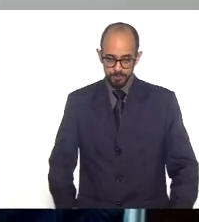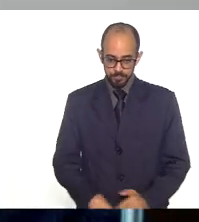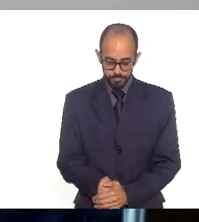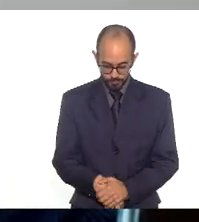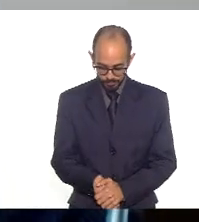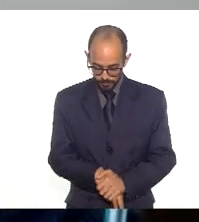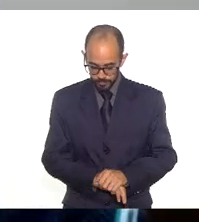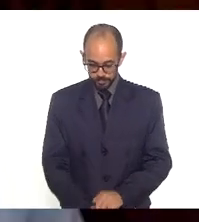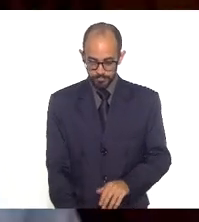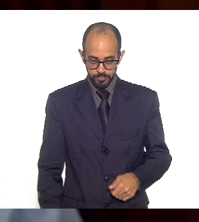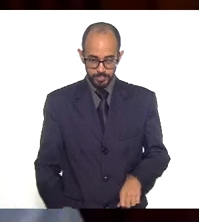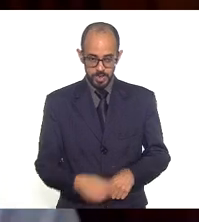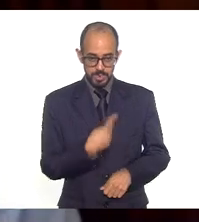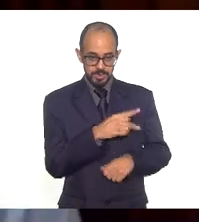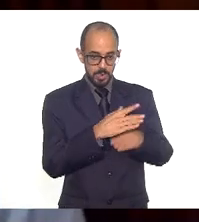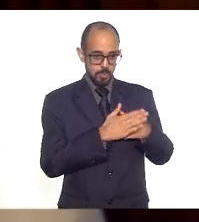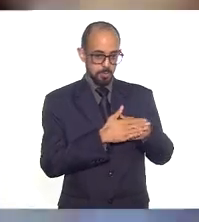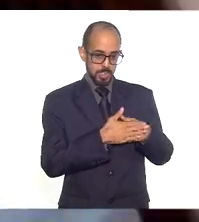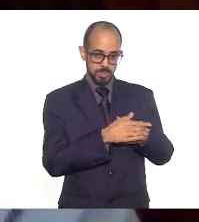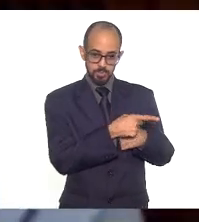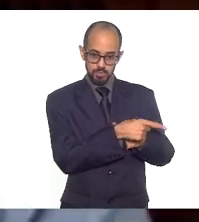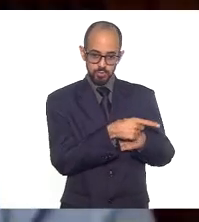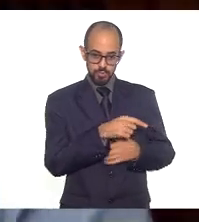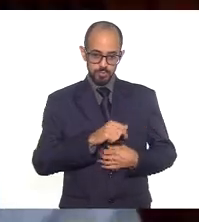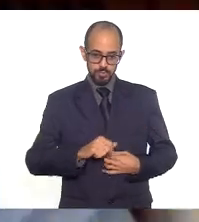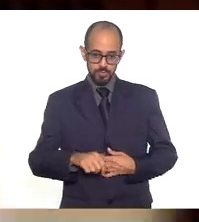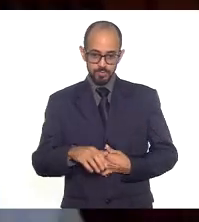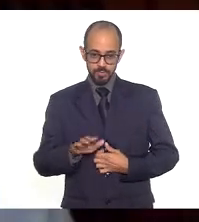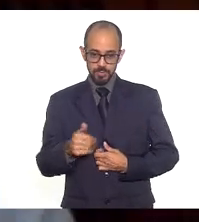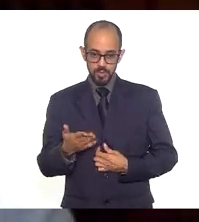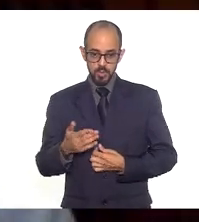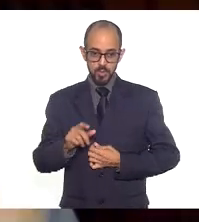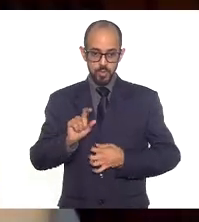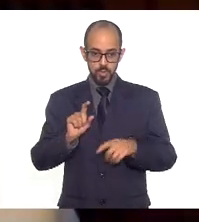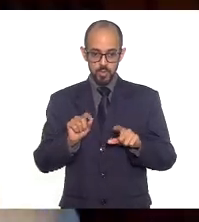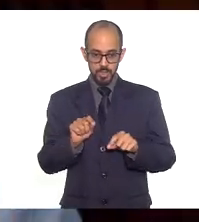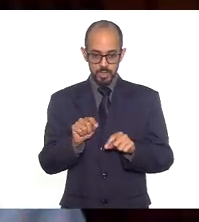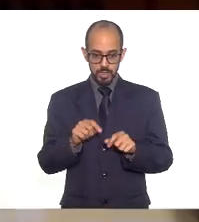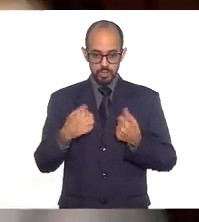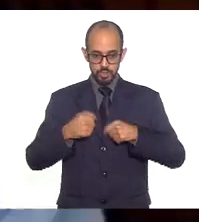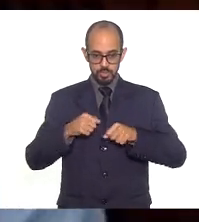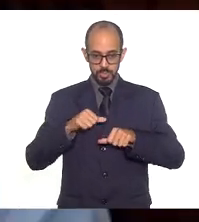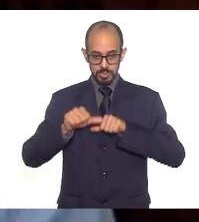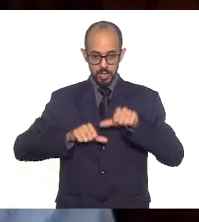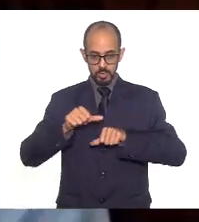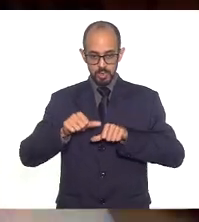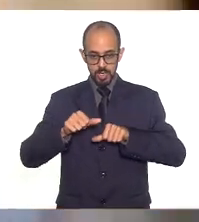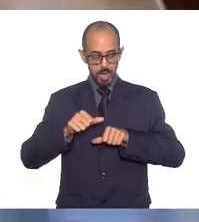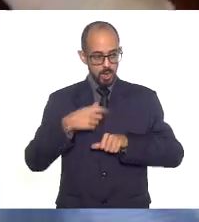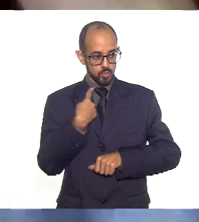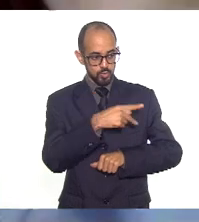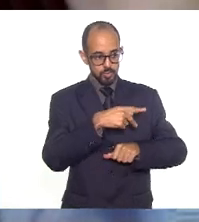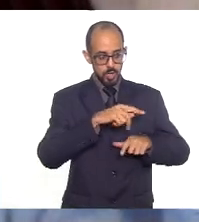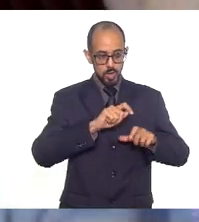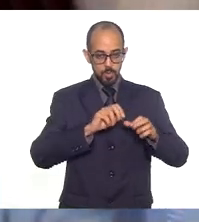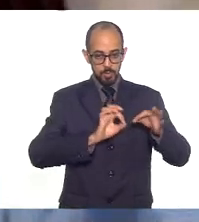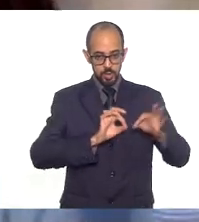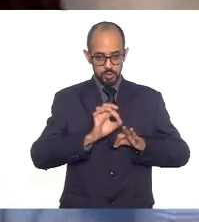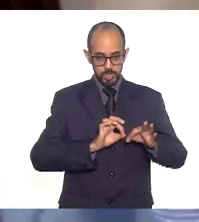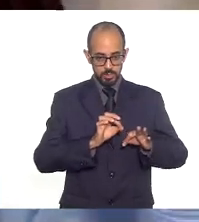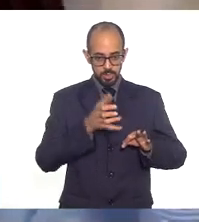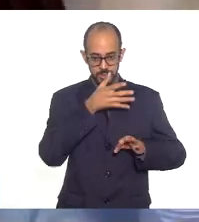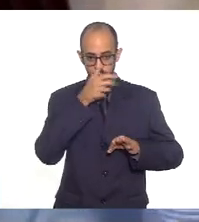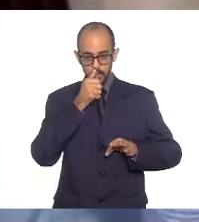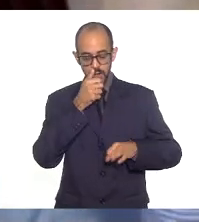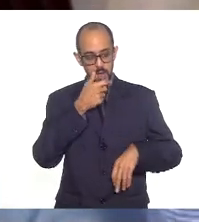Pampolha. Esse projeto é seu. Eu acho que nós precisamos alterar o teu projeto para salvar